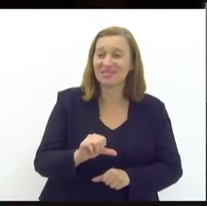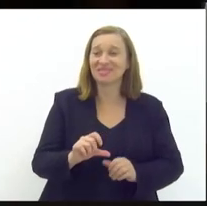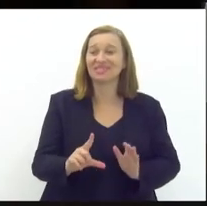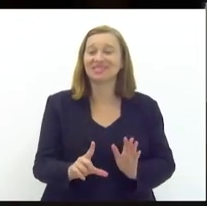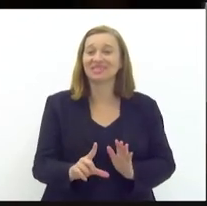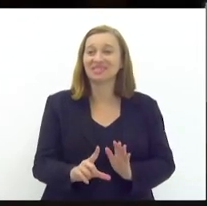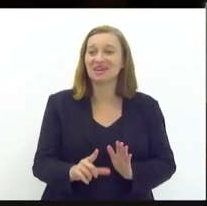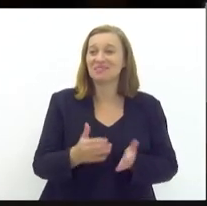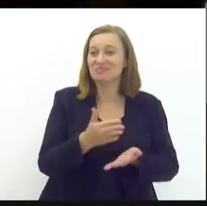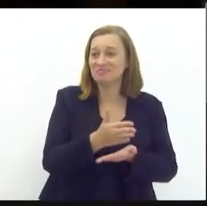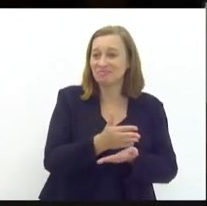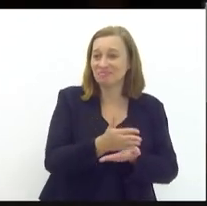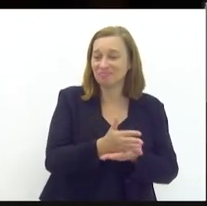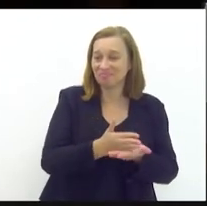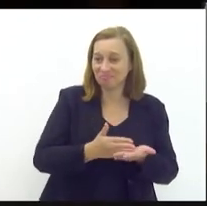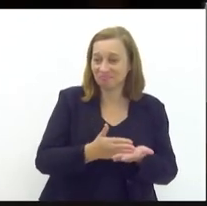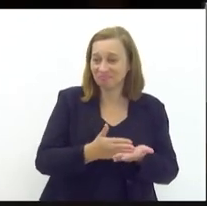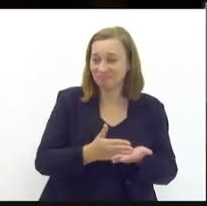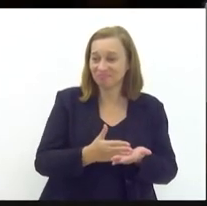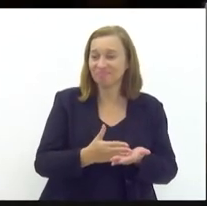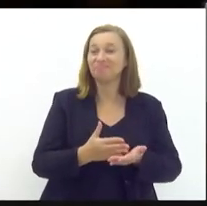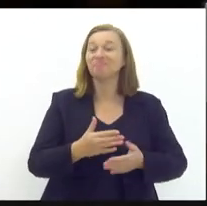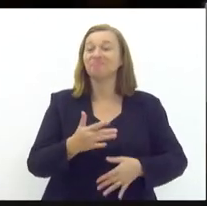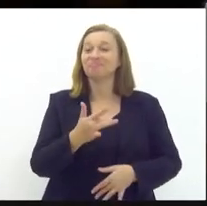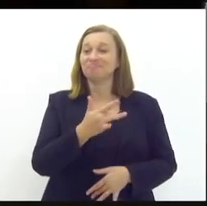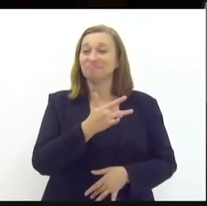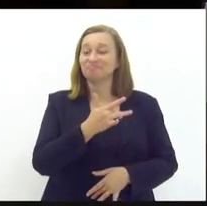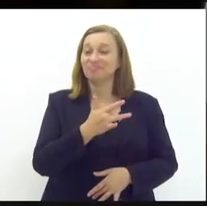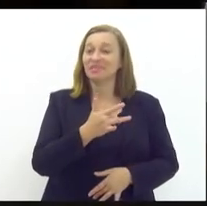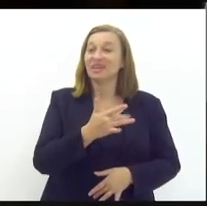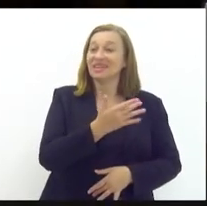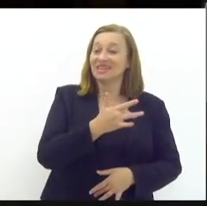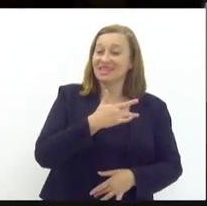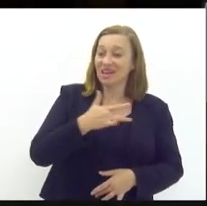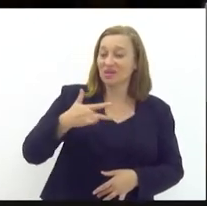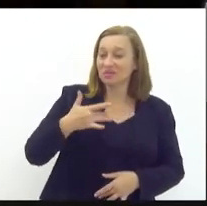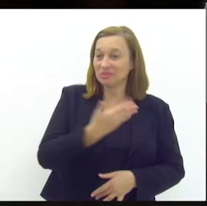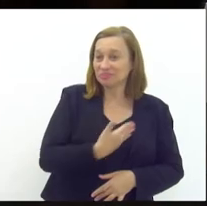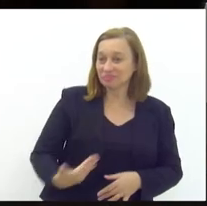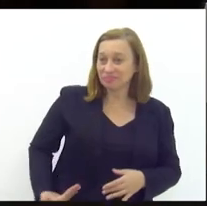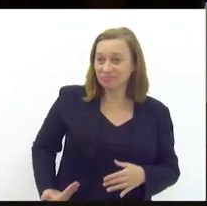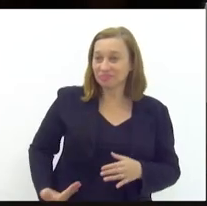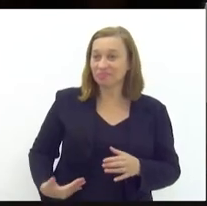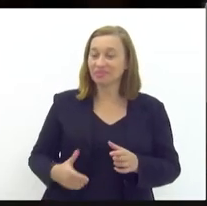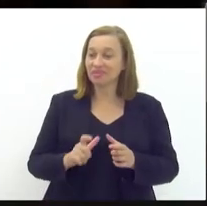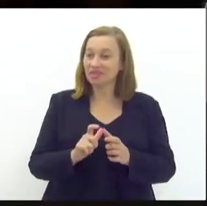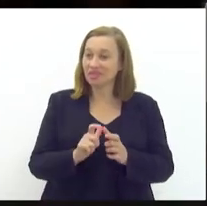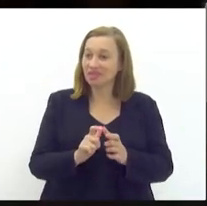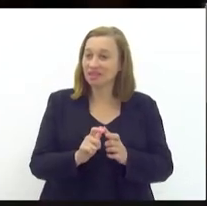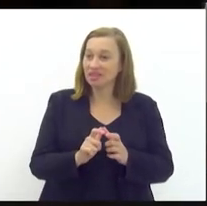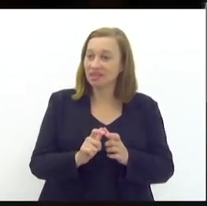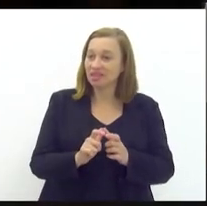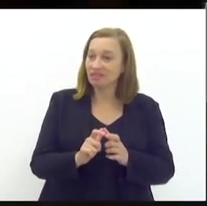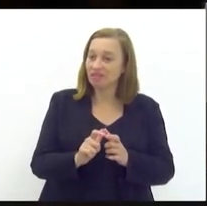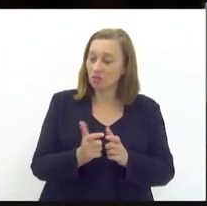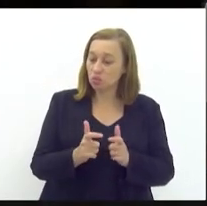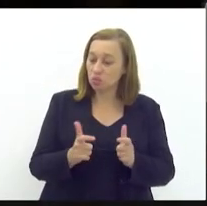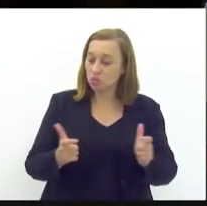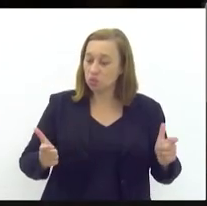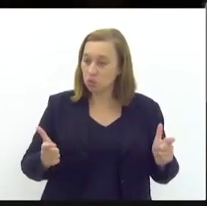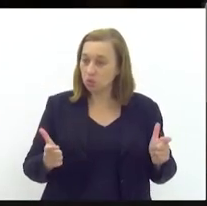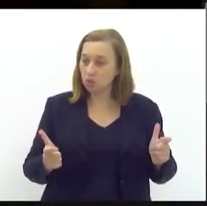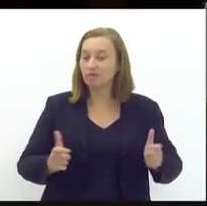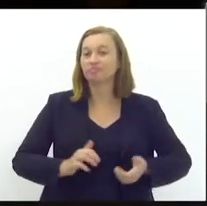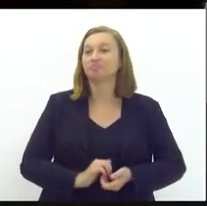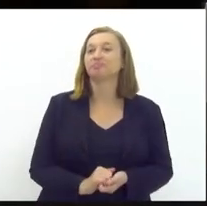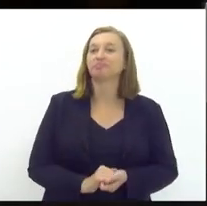vai crescer encarecendo a saúde privada e quando vocês entra a saúde privada Você tá isentando rico